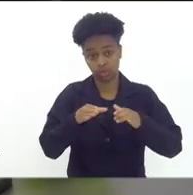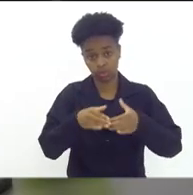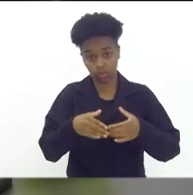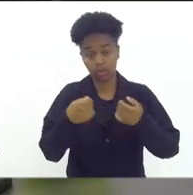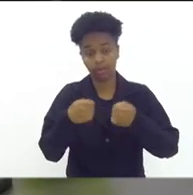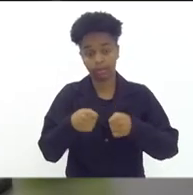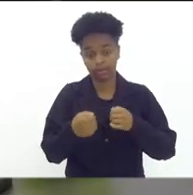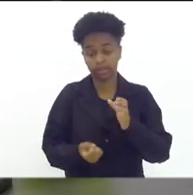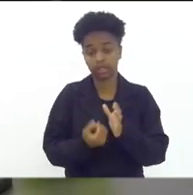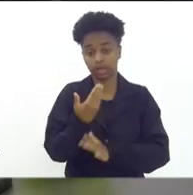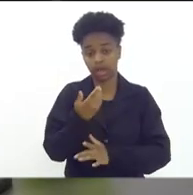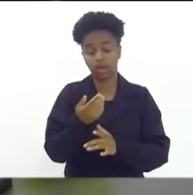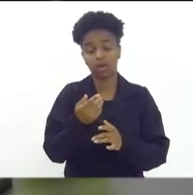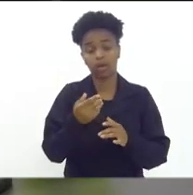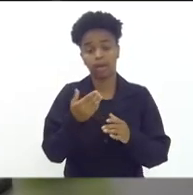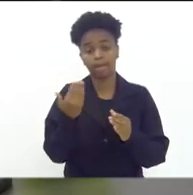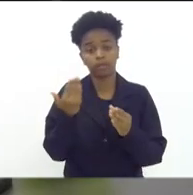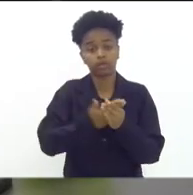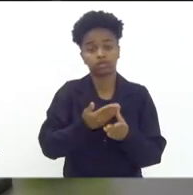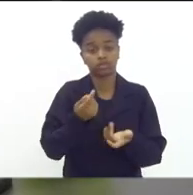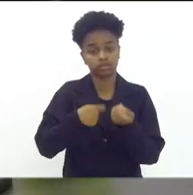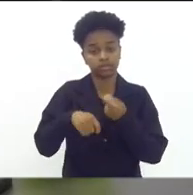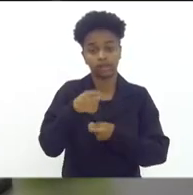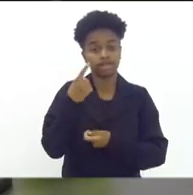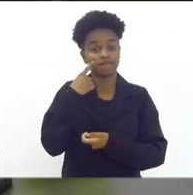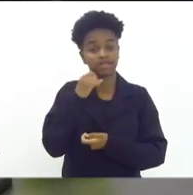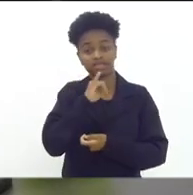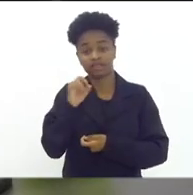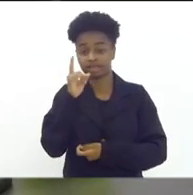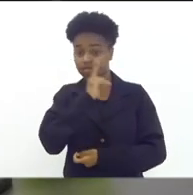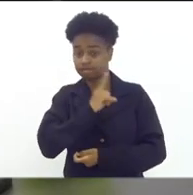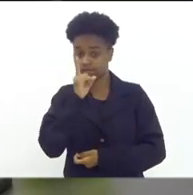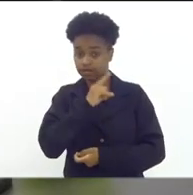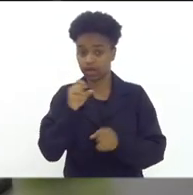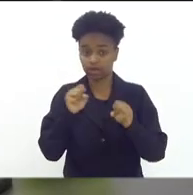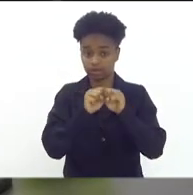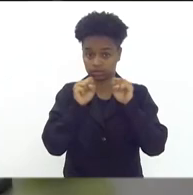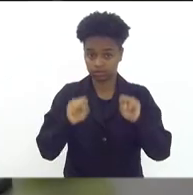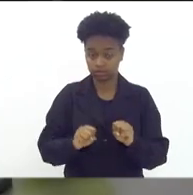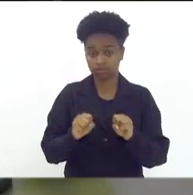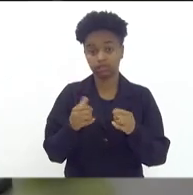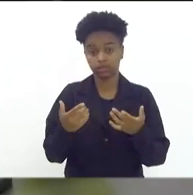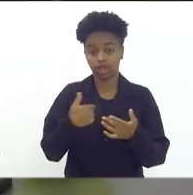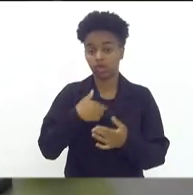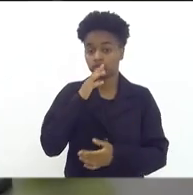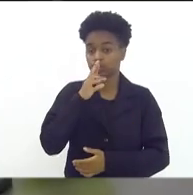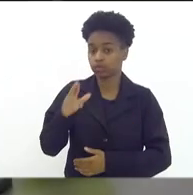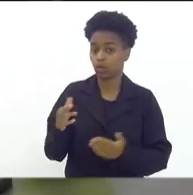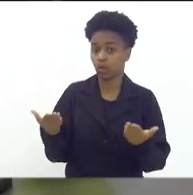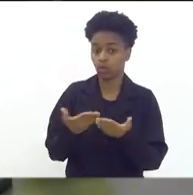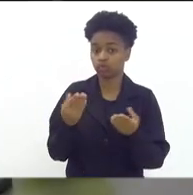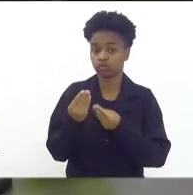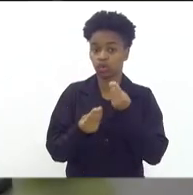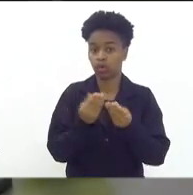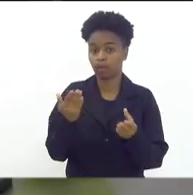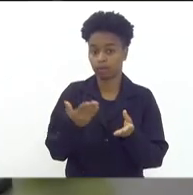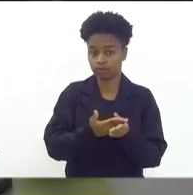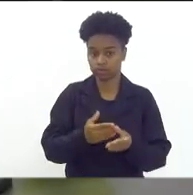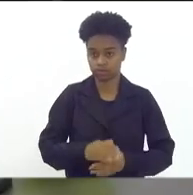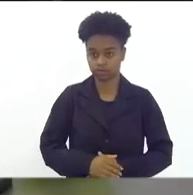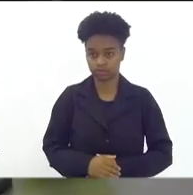no processo administrativo para apurar sobre falha do Servidor e o meu compromisso do senhor é te dar essa informação hoje de como tá esse processo